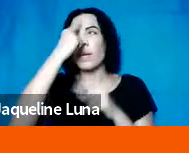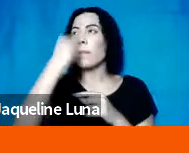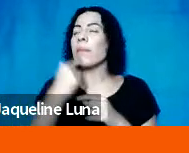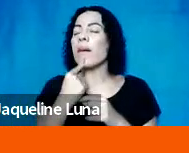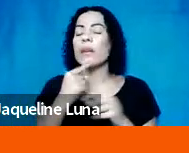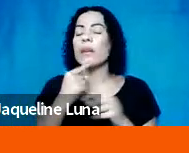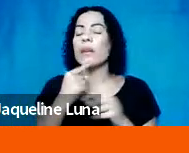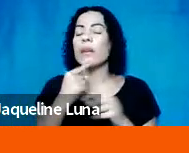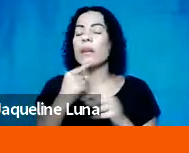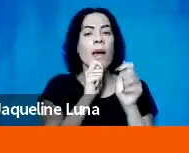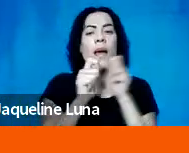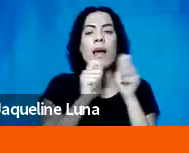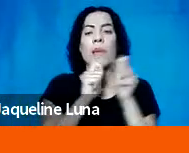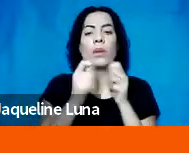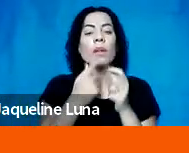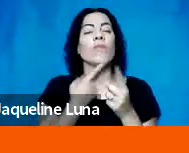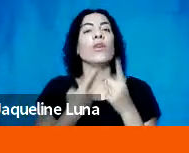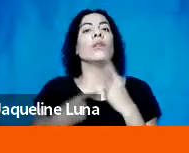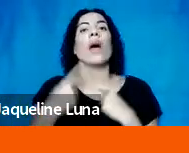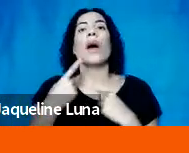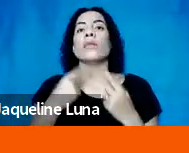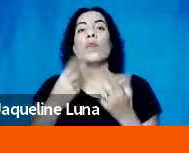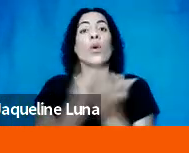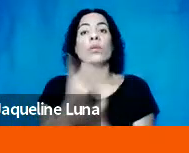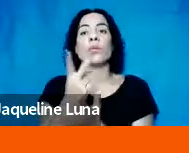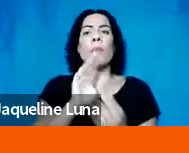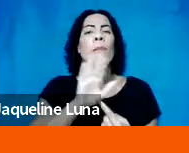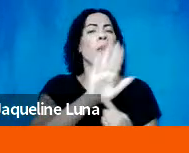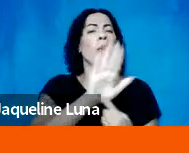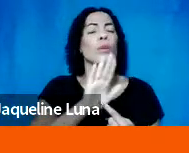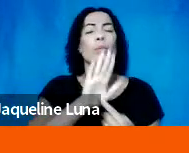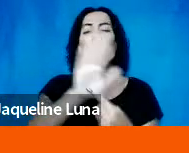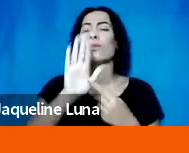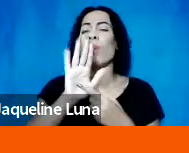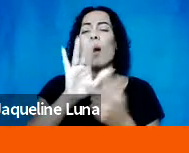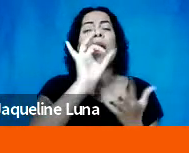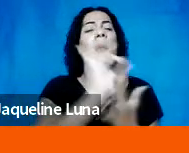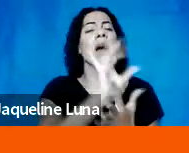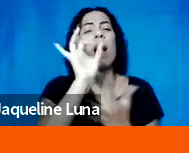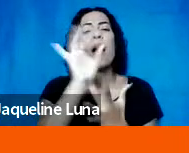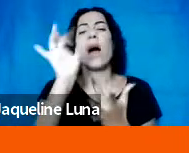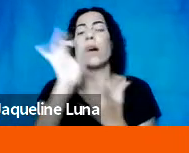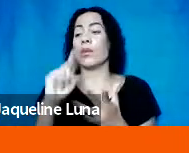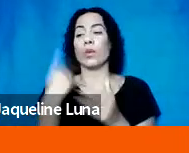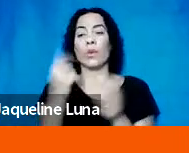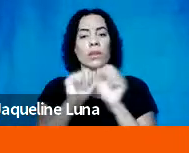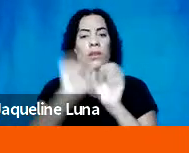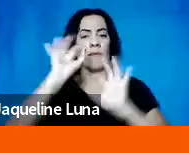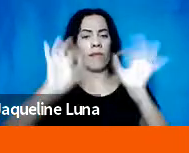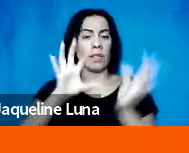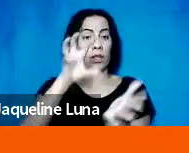Da vontade de não parar mais de mostrar para vocês aqui cada uma das matérias que registramos,